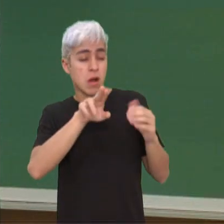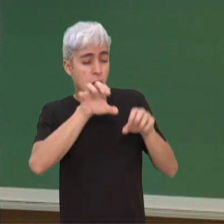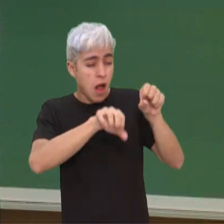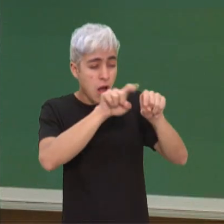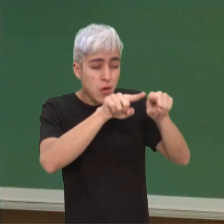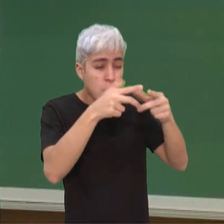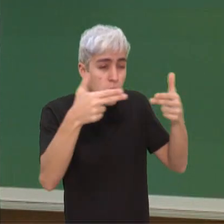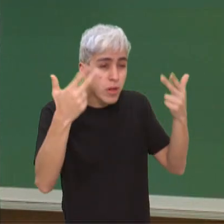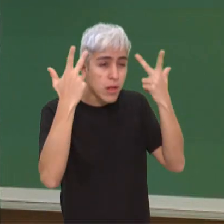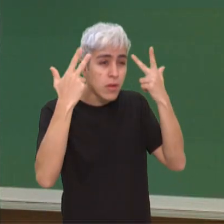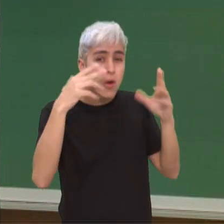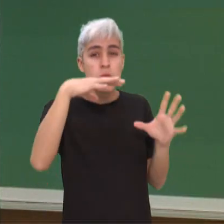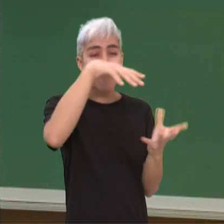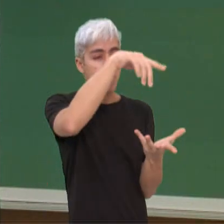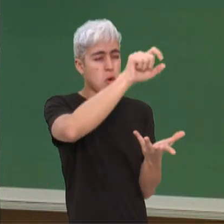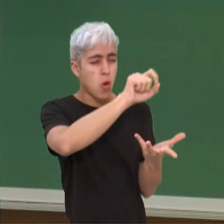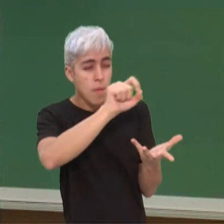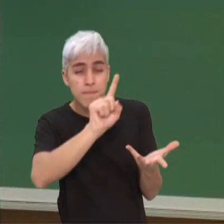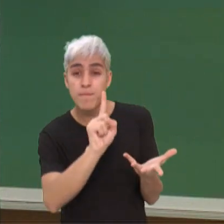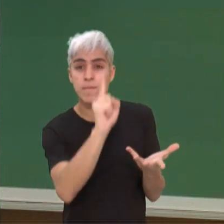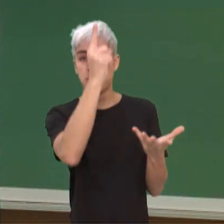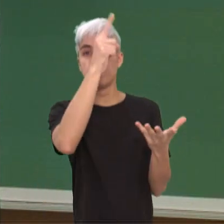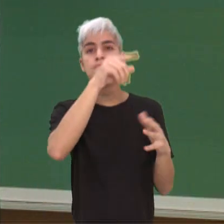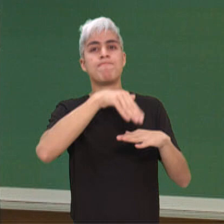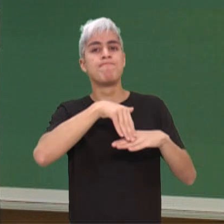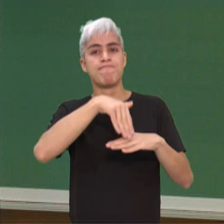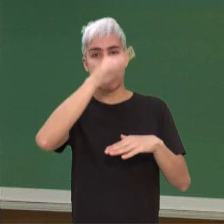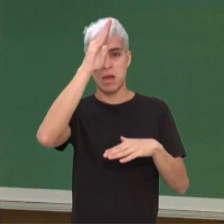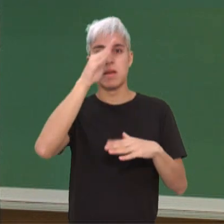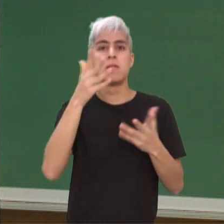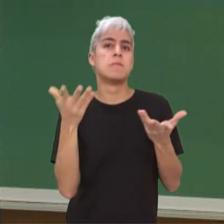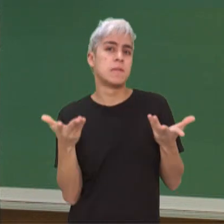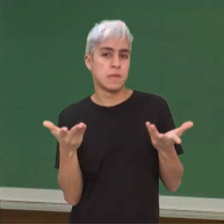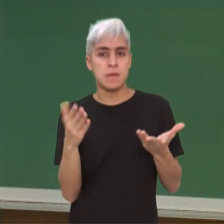naturais em todo o mundo, tá? Se não o maior, por aqui